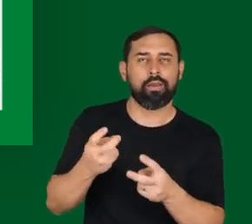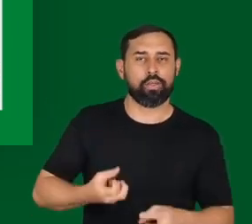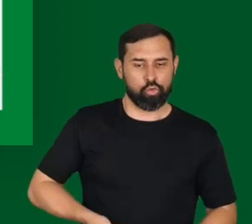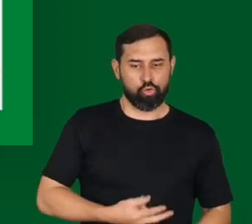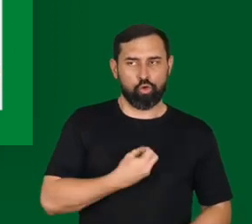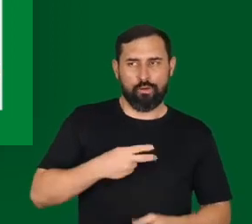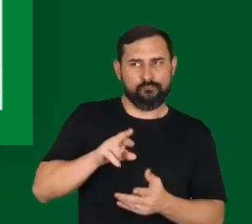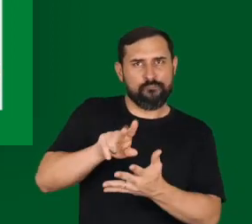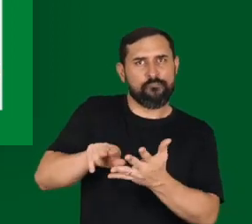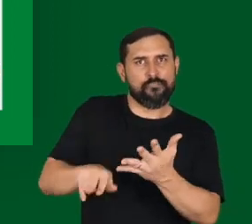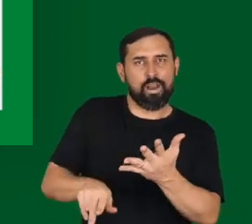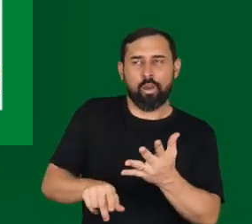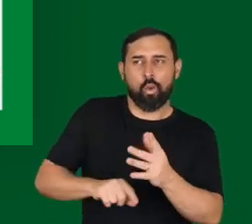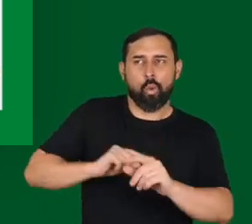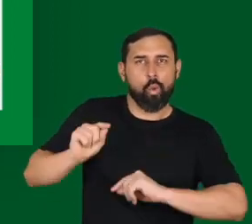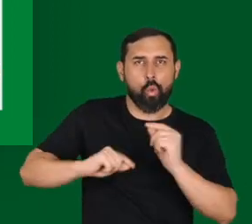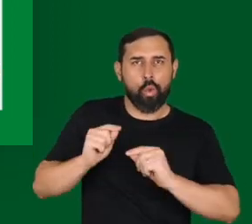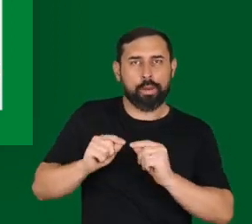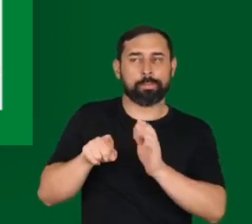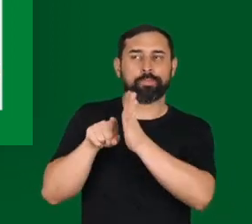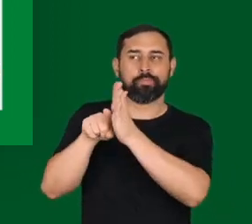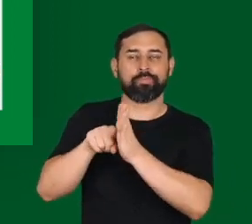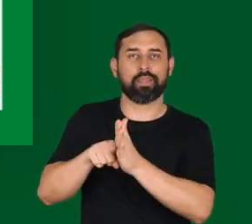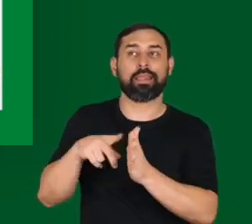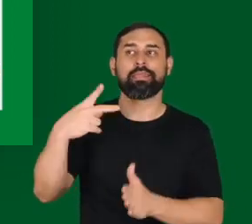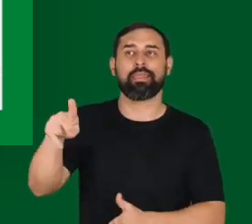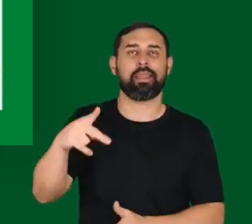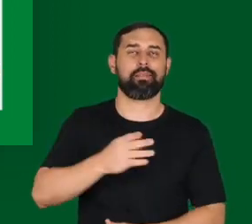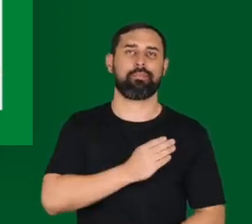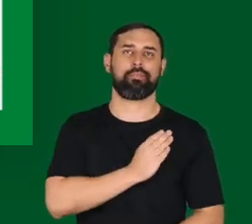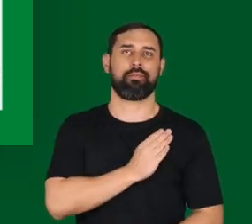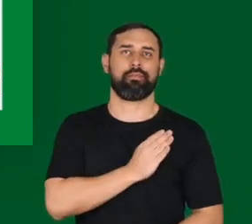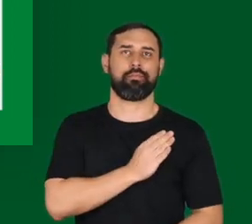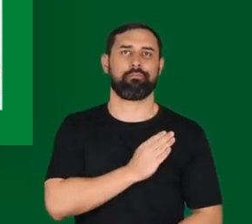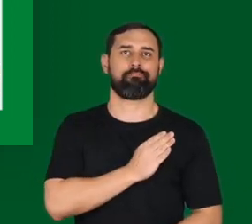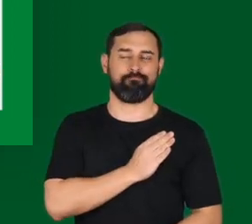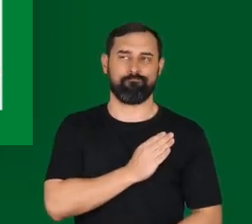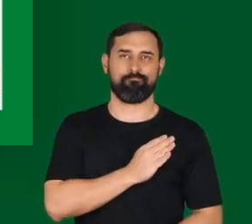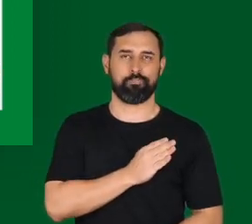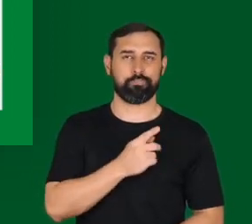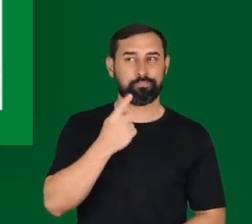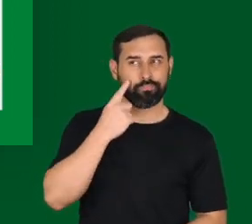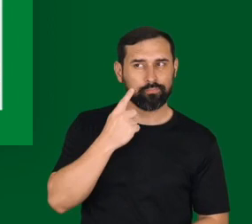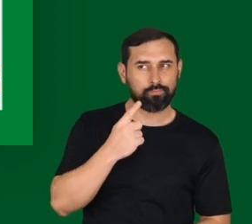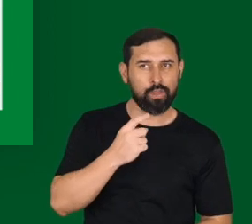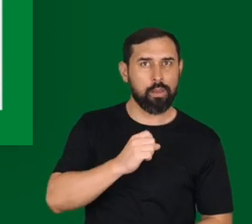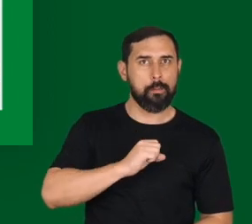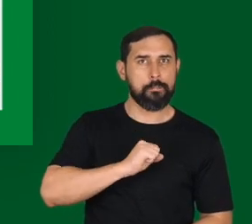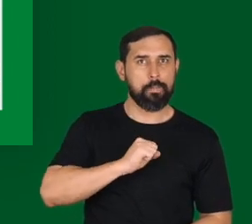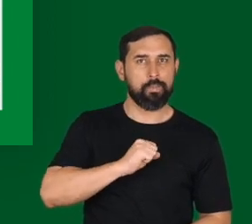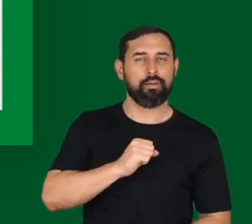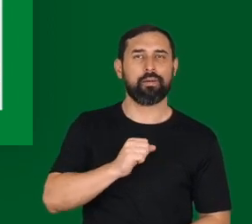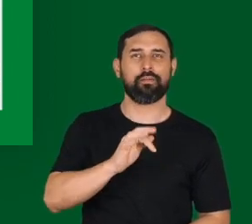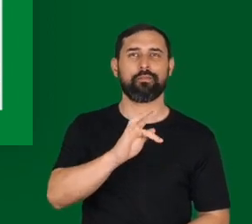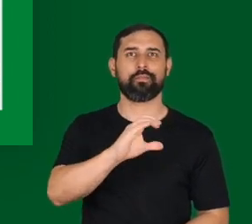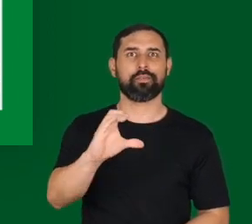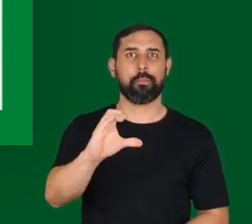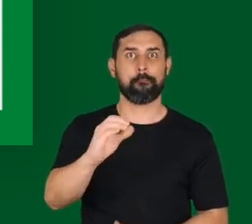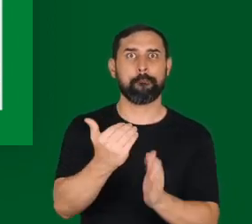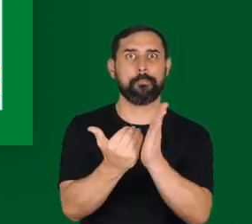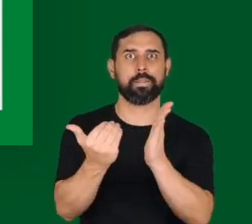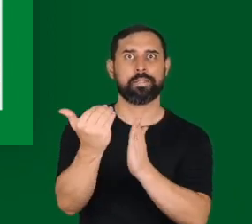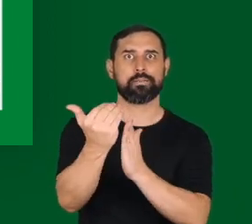vai avaliar em cada grau de choque? Primeiro, se eu tenho avaliação cardíaca, né? Eu tenho ali,